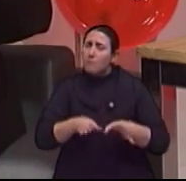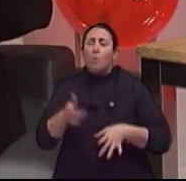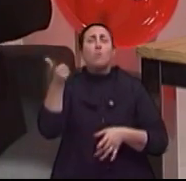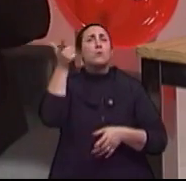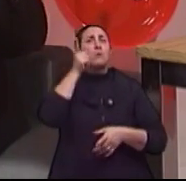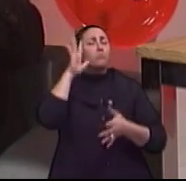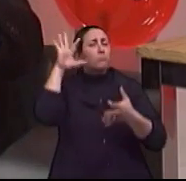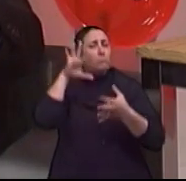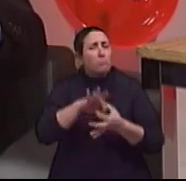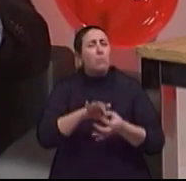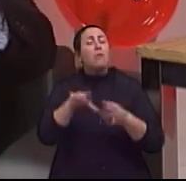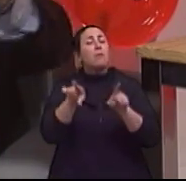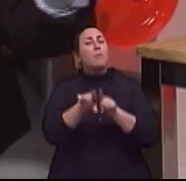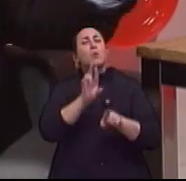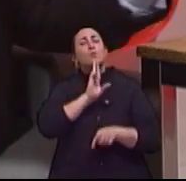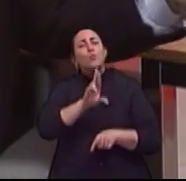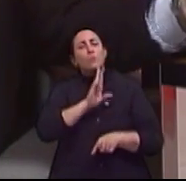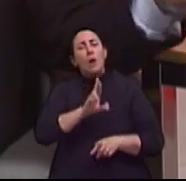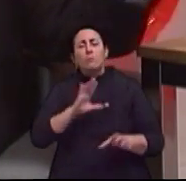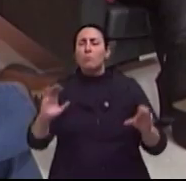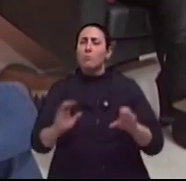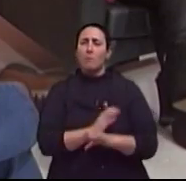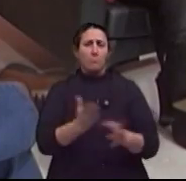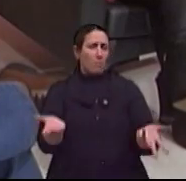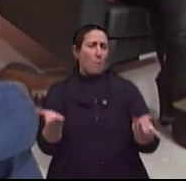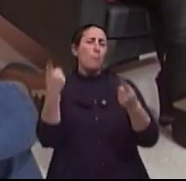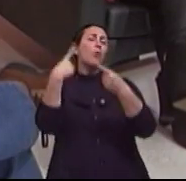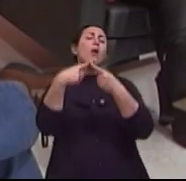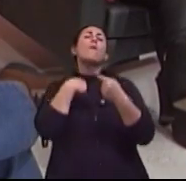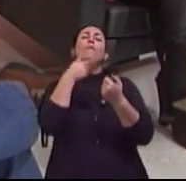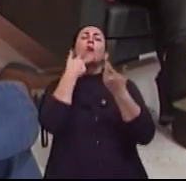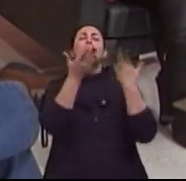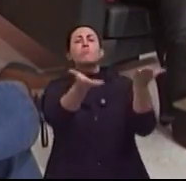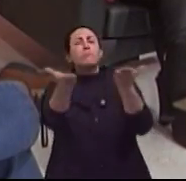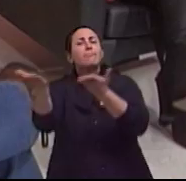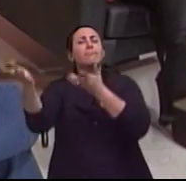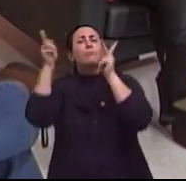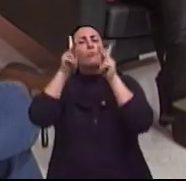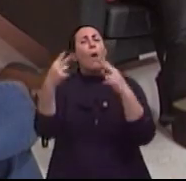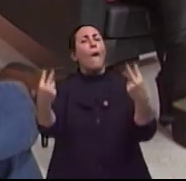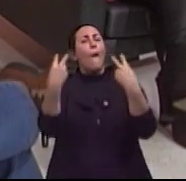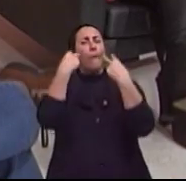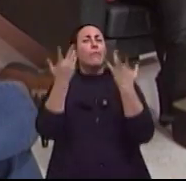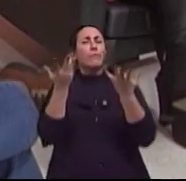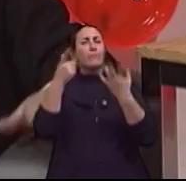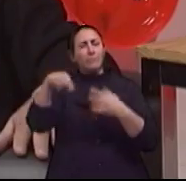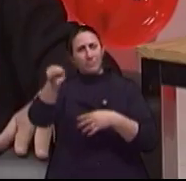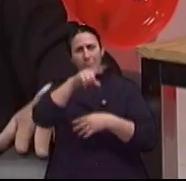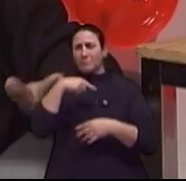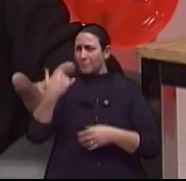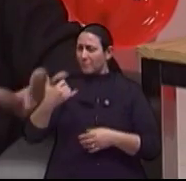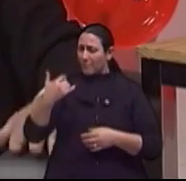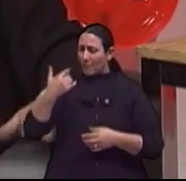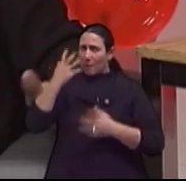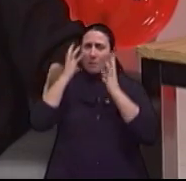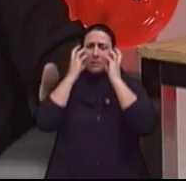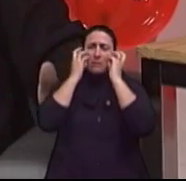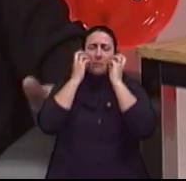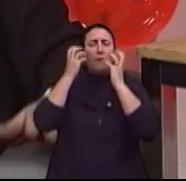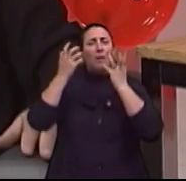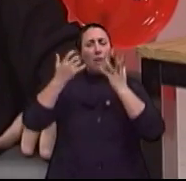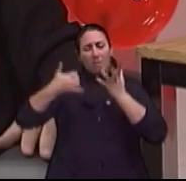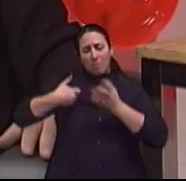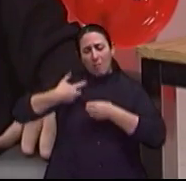coerente com resultados concretos por que que eu fiz o chamamento esse da não envelhecer Envelhecer Com saúde